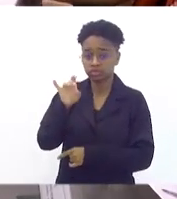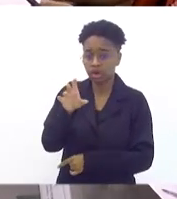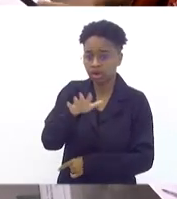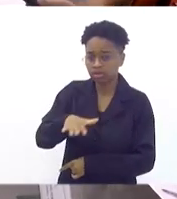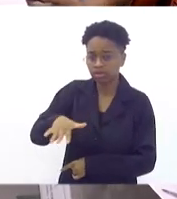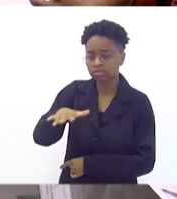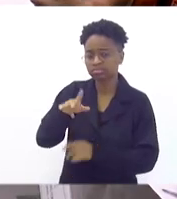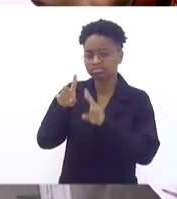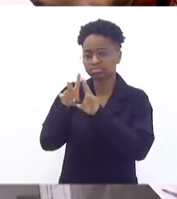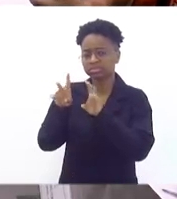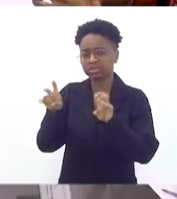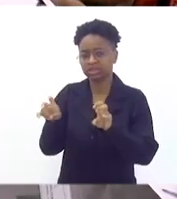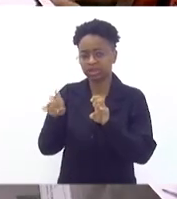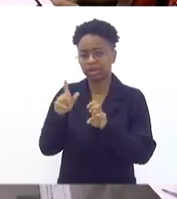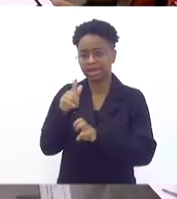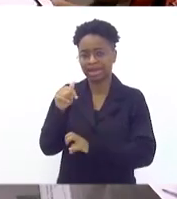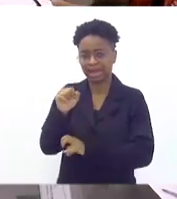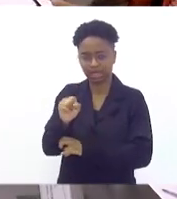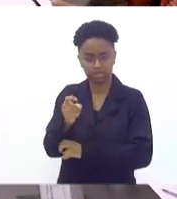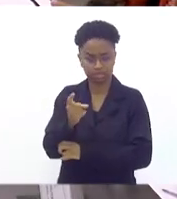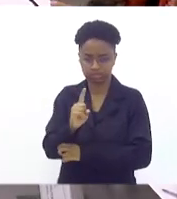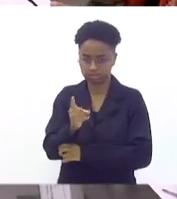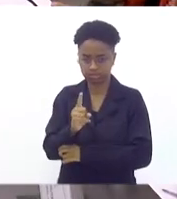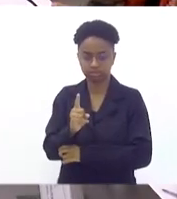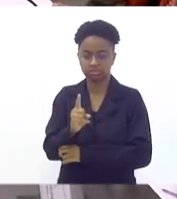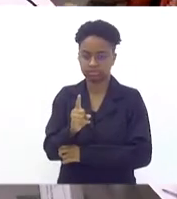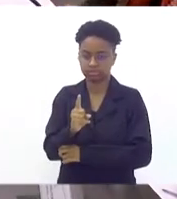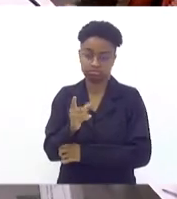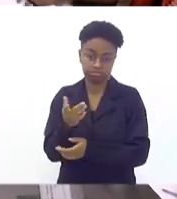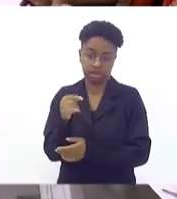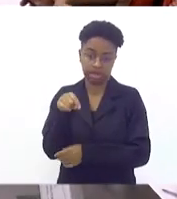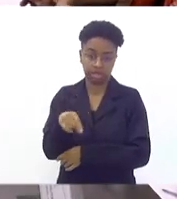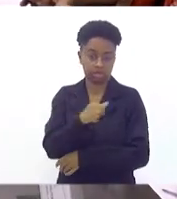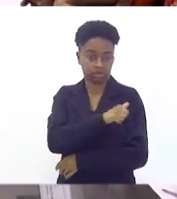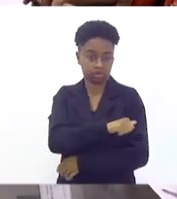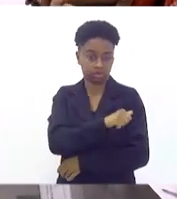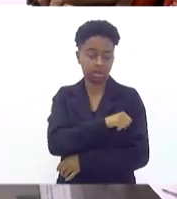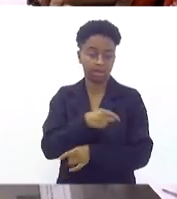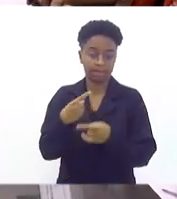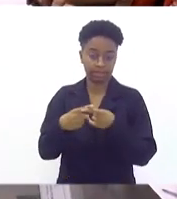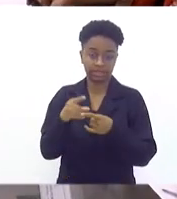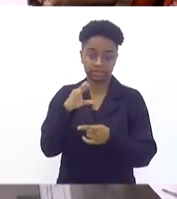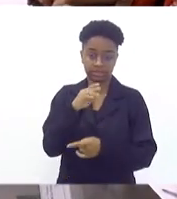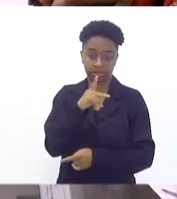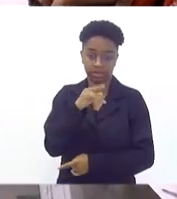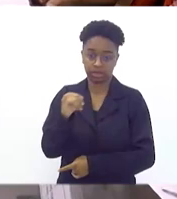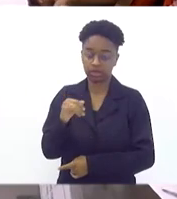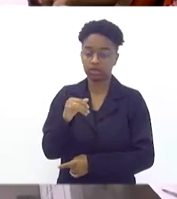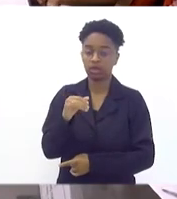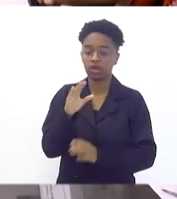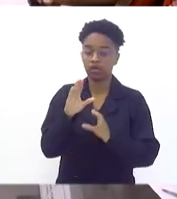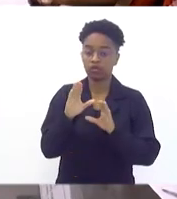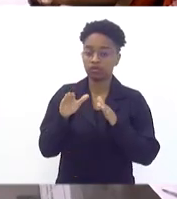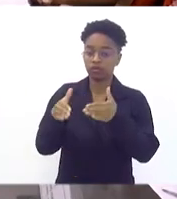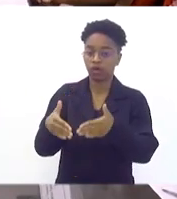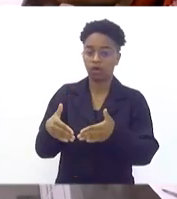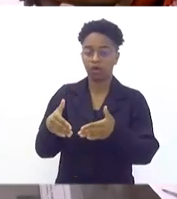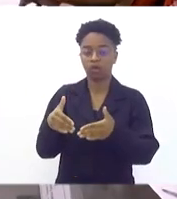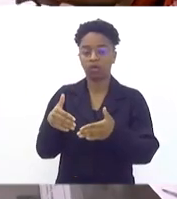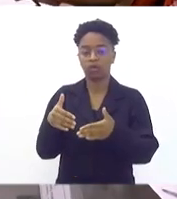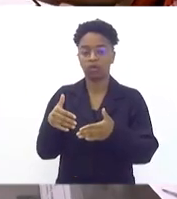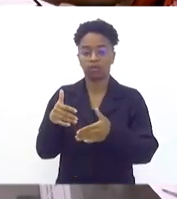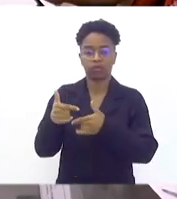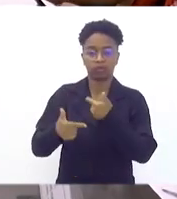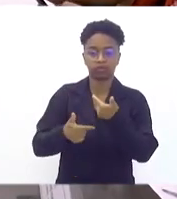especificamente aqui do gás no Rio de Janeiro já que a CPI dos serviços concessionados os serviços